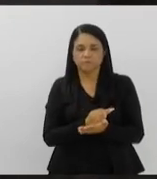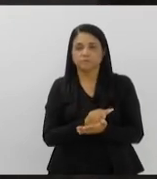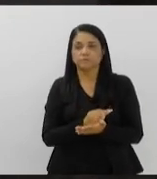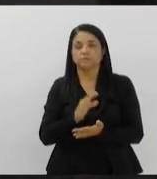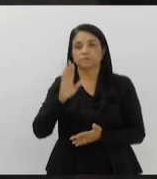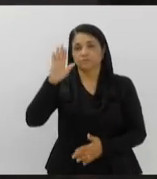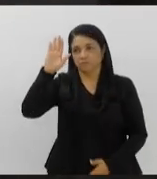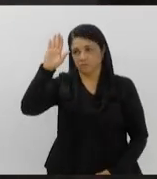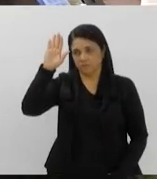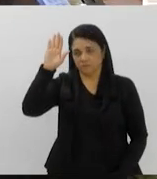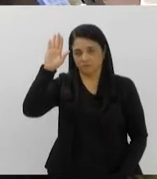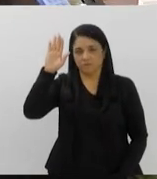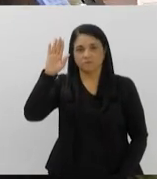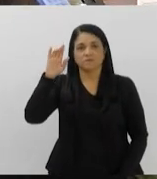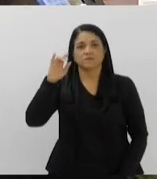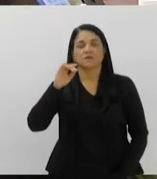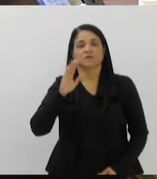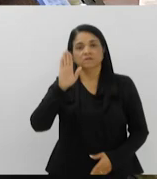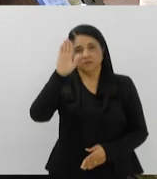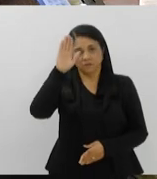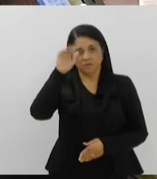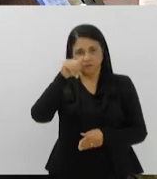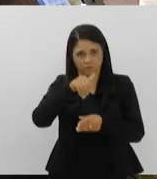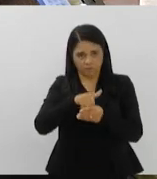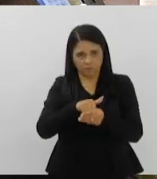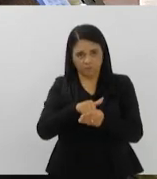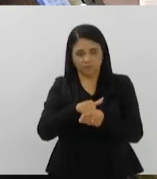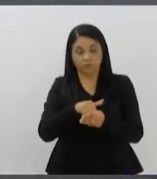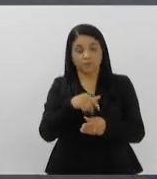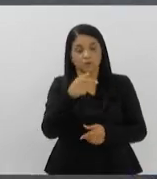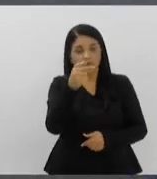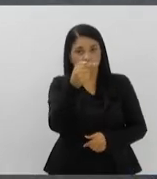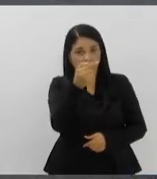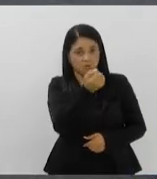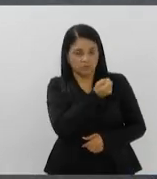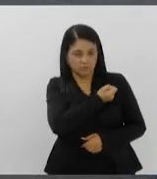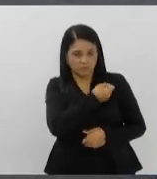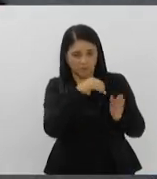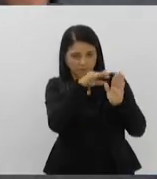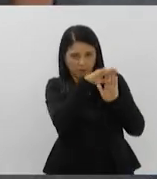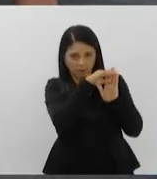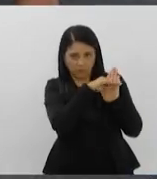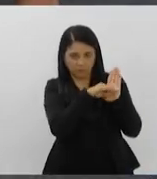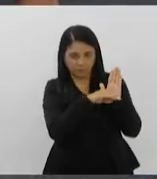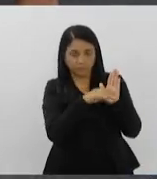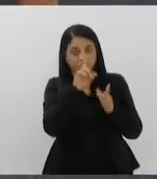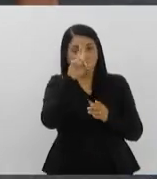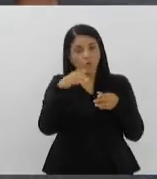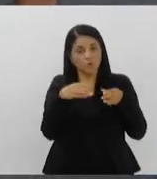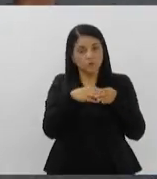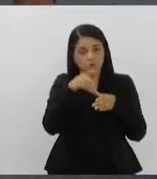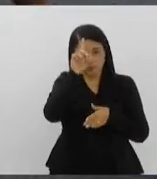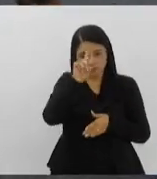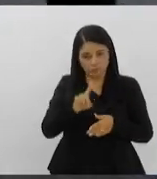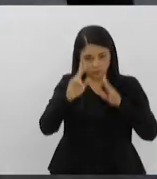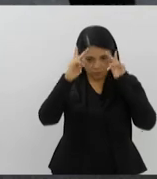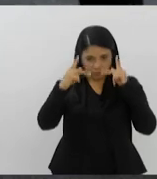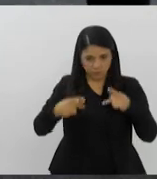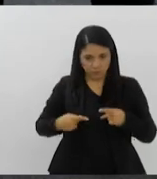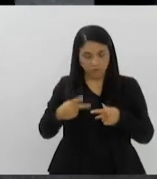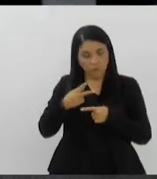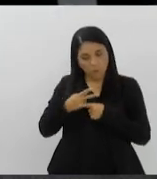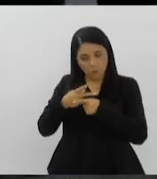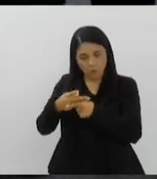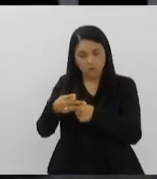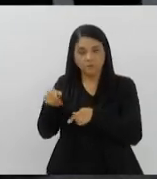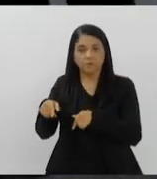para declarar, Dani Monteiro. Só para declarar no sétimo da pauta, que a nossa Comissão de Direitos Humanos foi procurada pela Associação